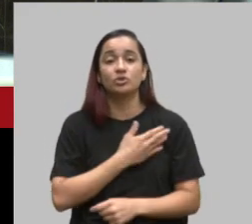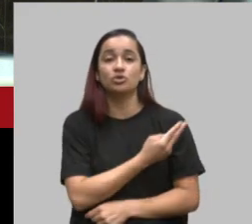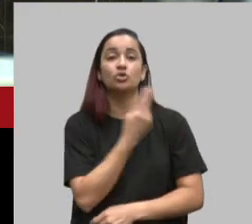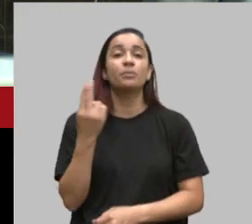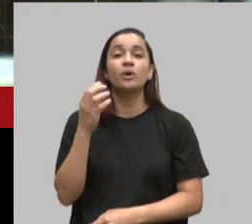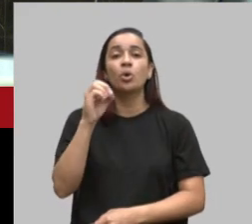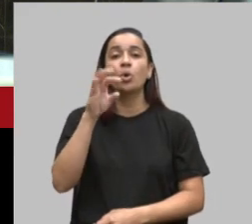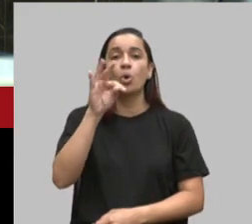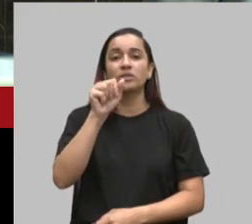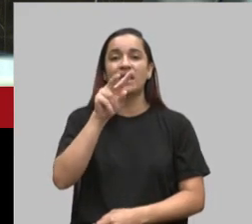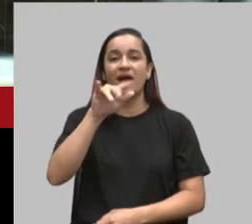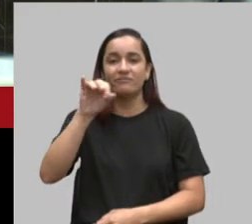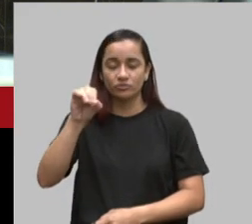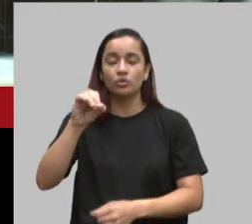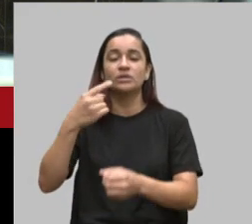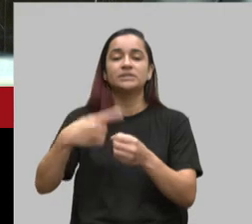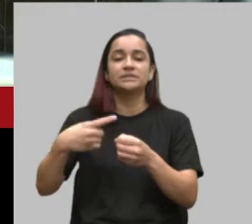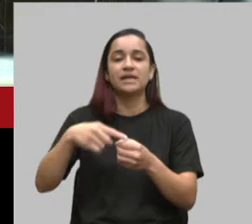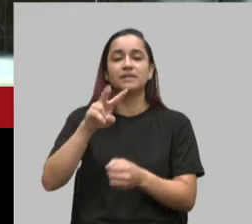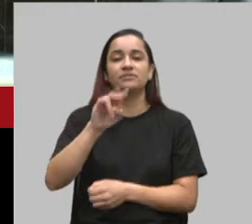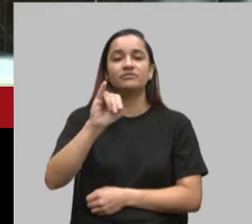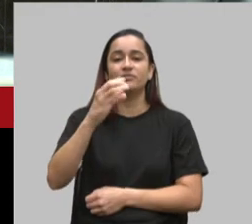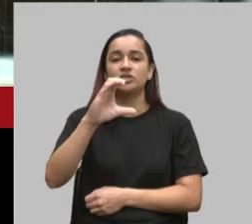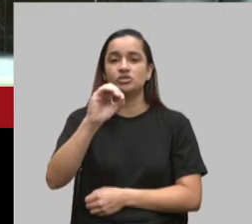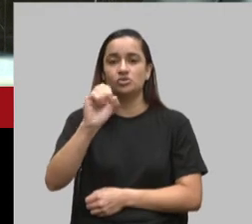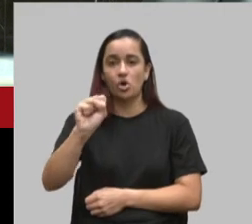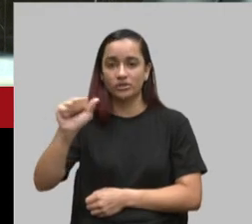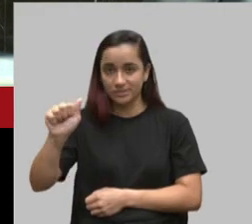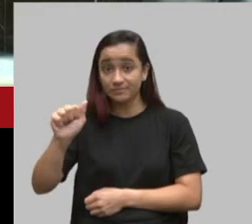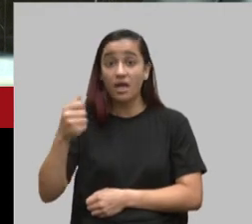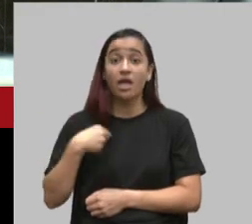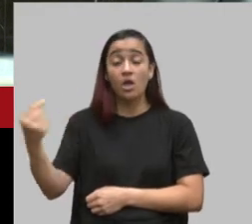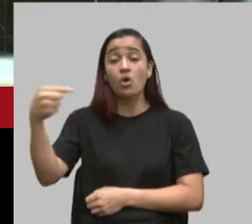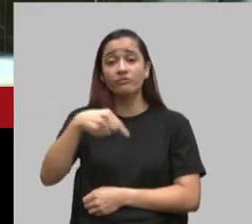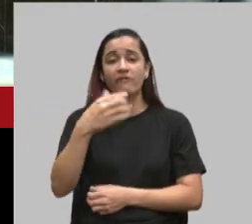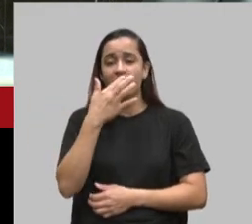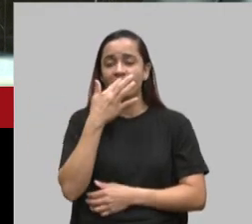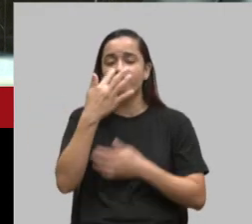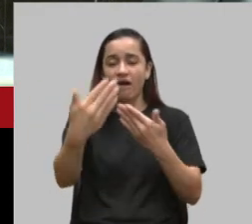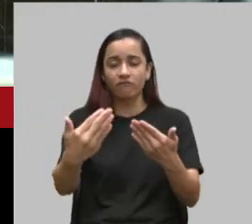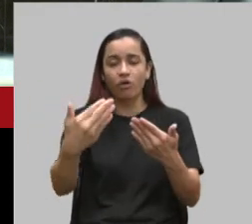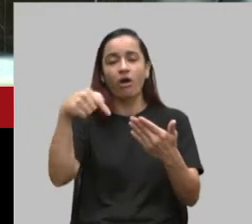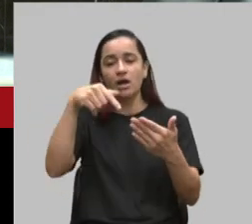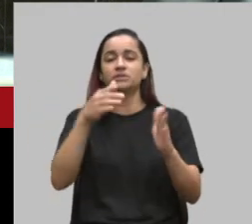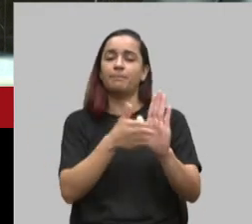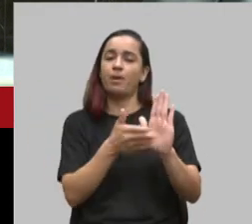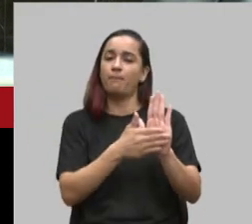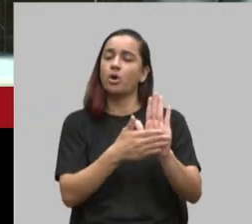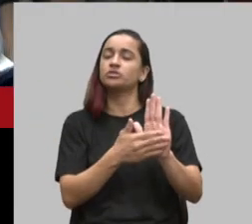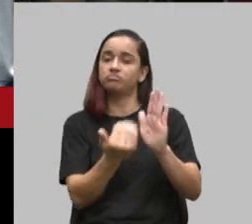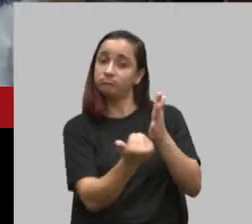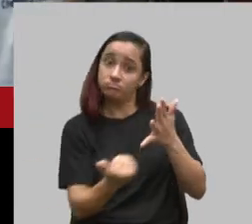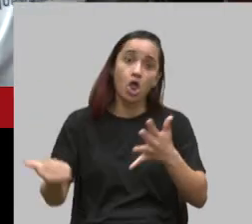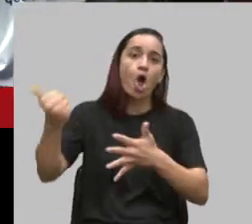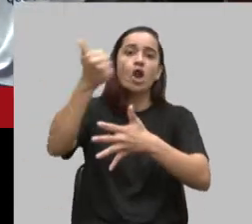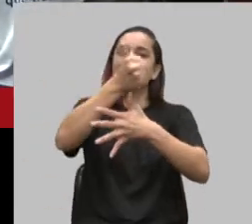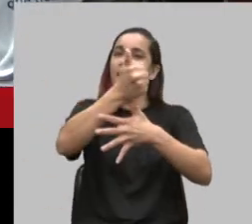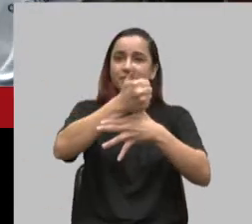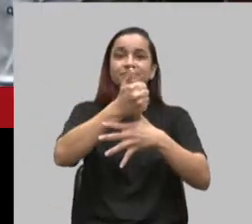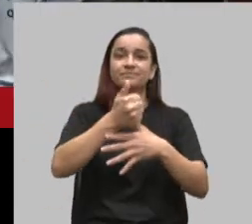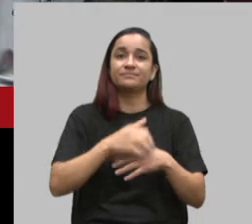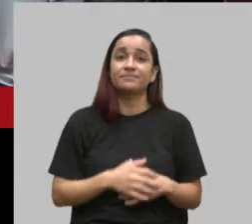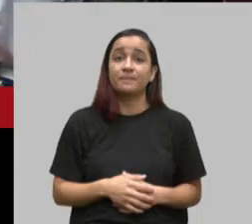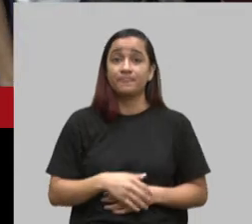cidade de Viçosa e eu vim aqui a favor da priorização desta proposta número um e venho aqui